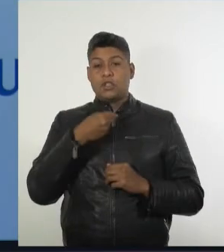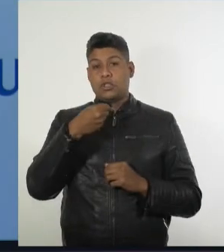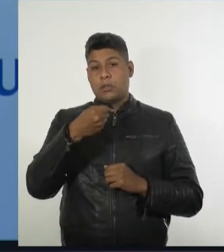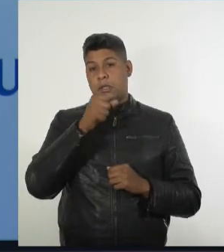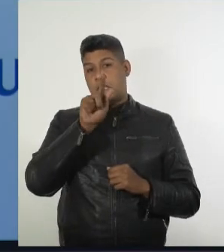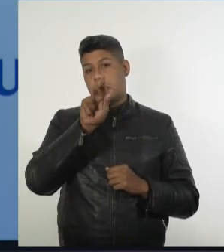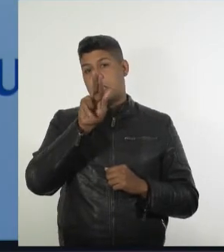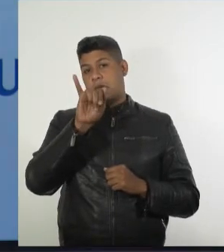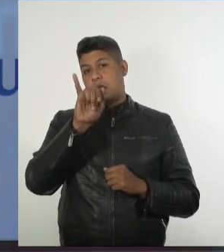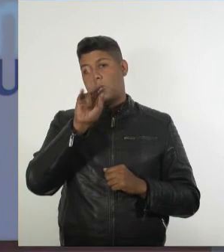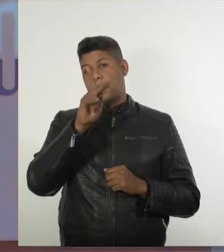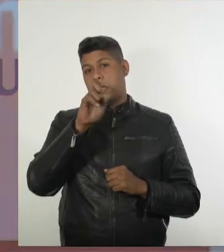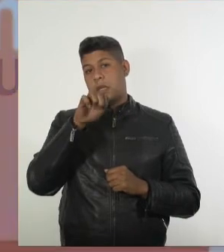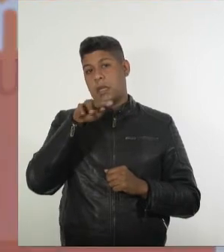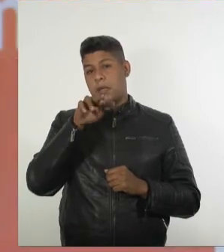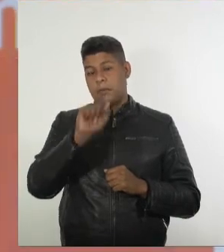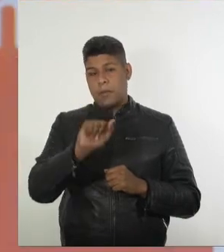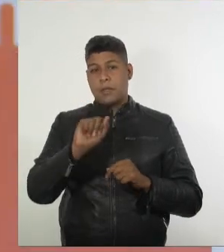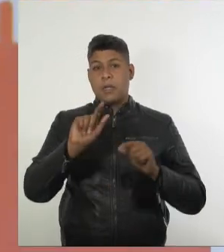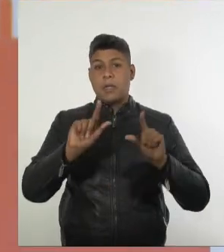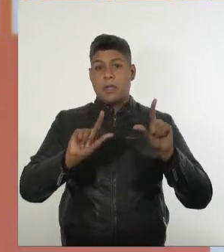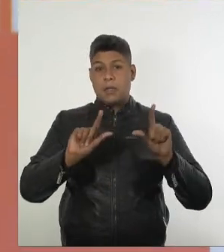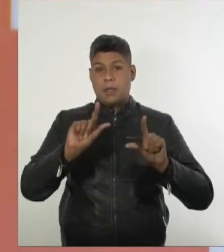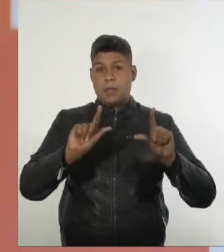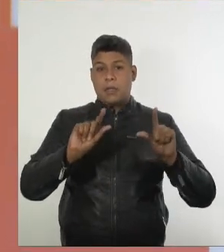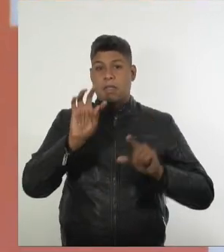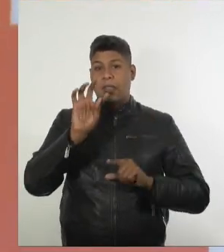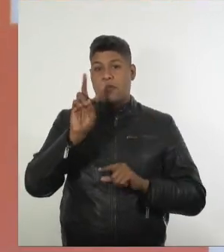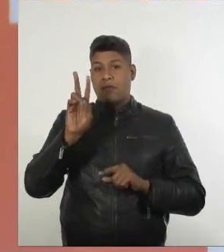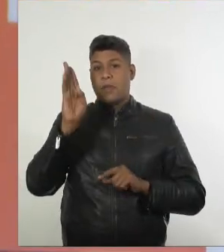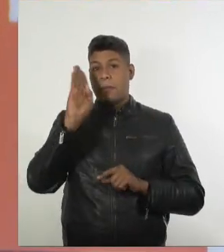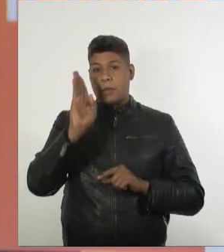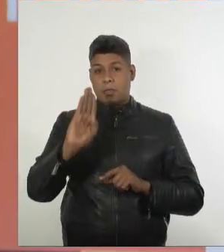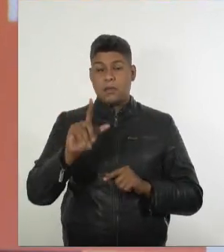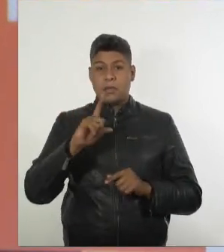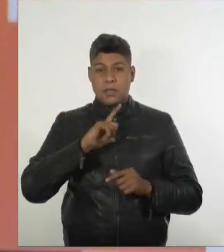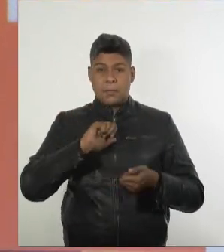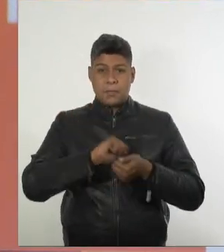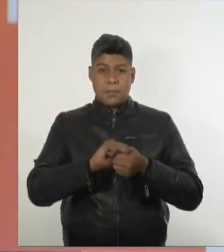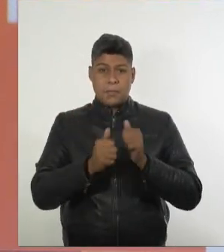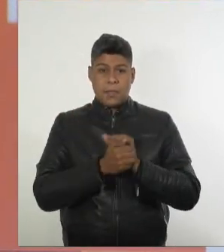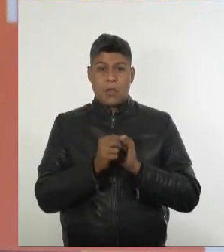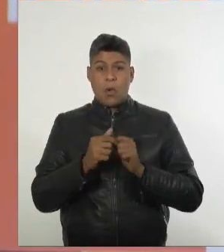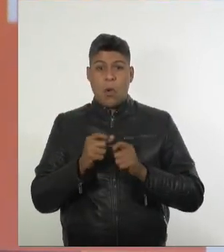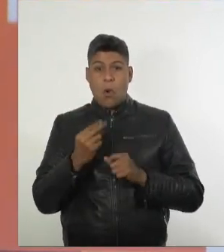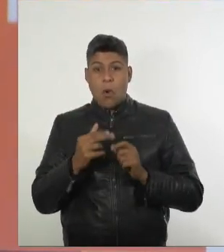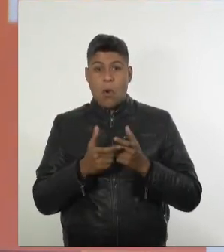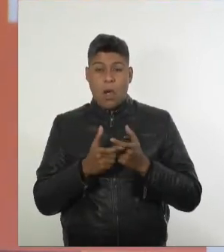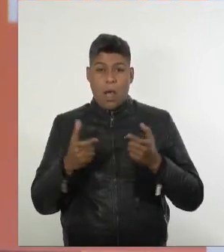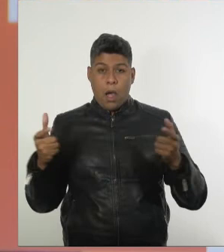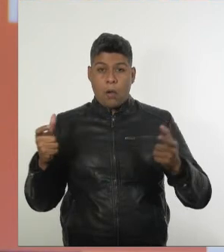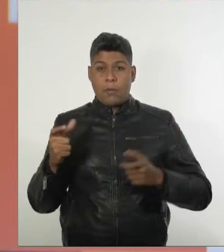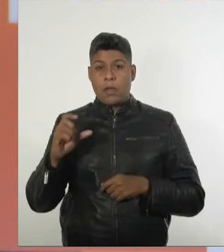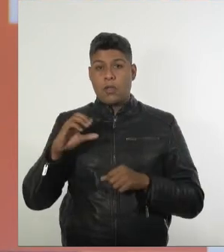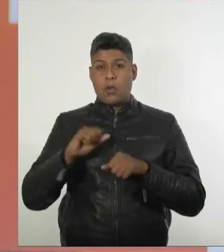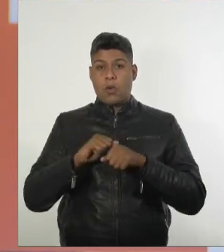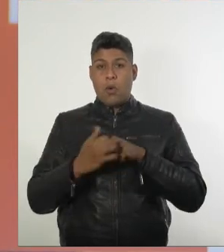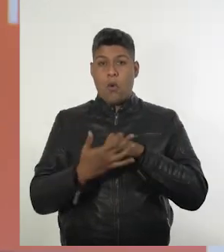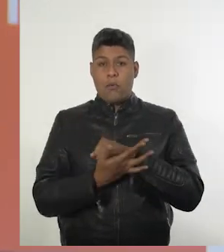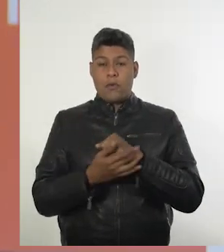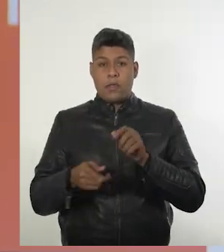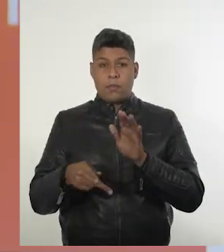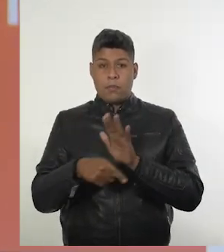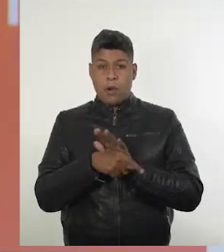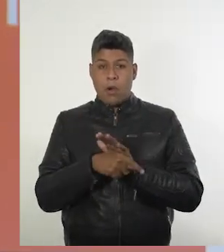jornalista Guilherme Jerônimo, da TV Brasil. Há previsão de adaptação ou aumento de leitos para Covid